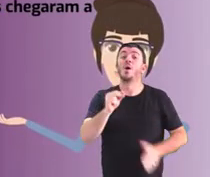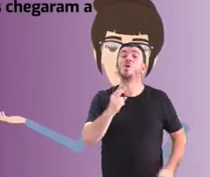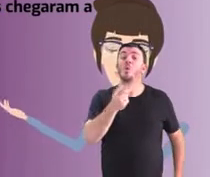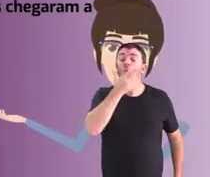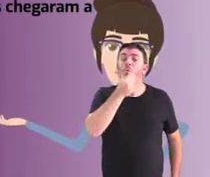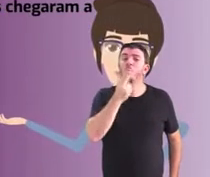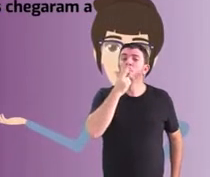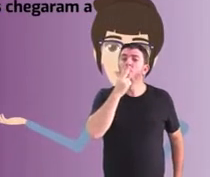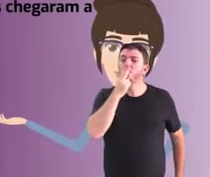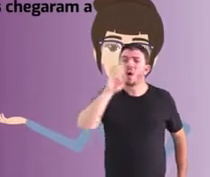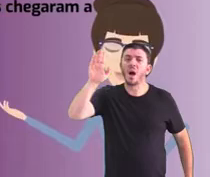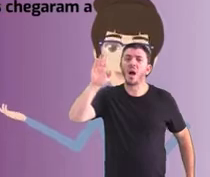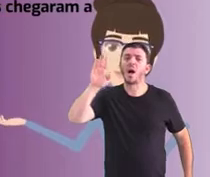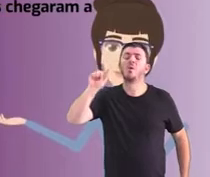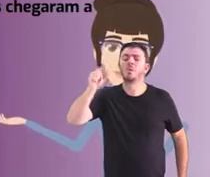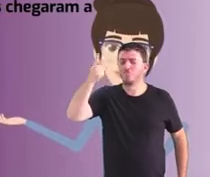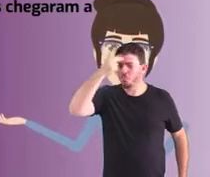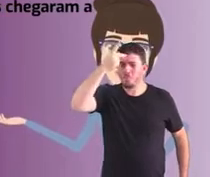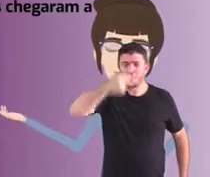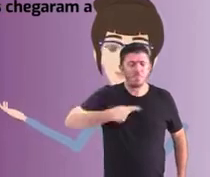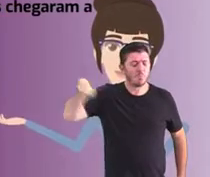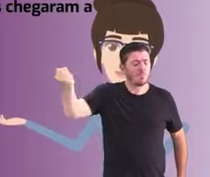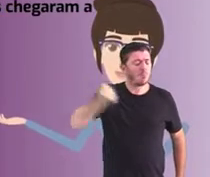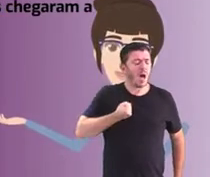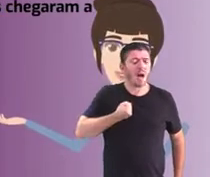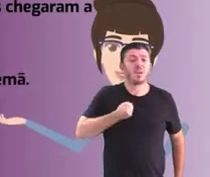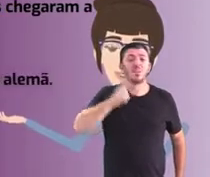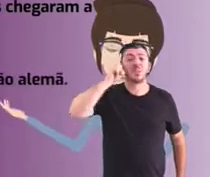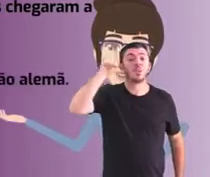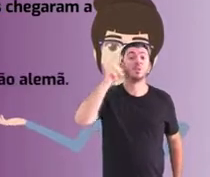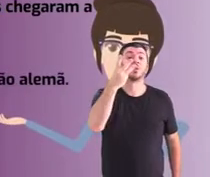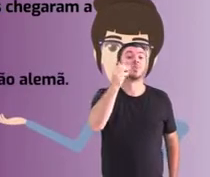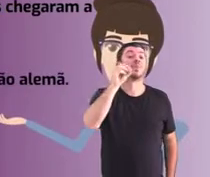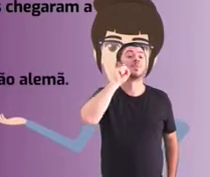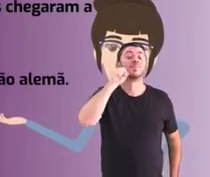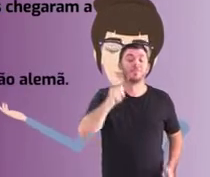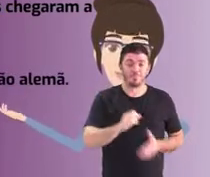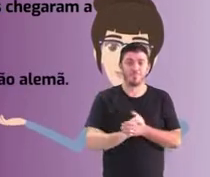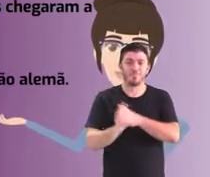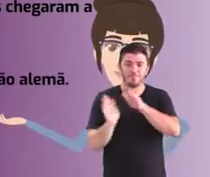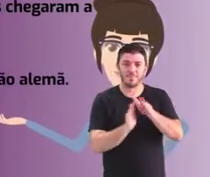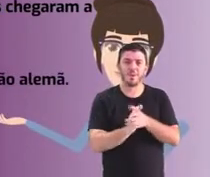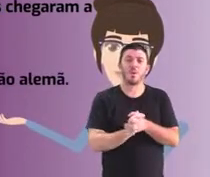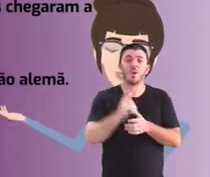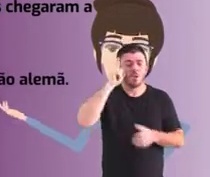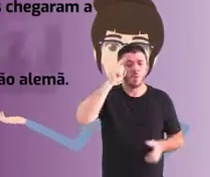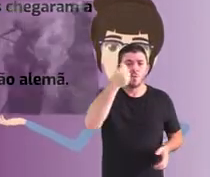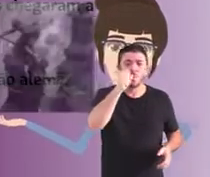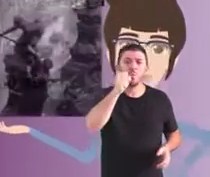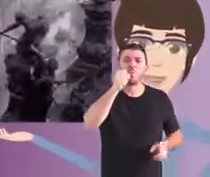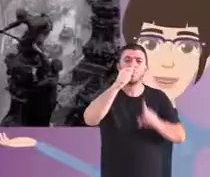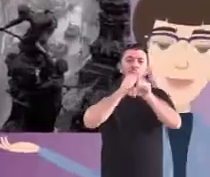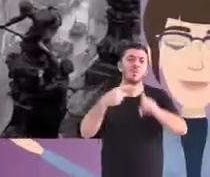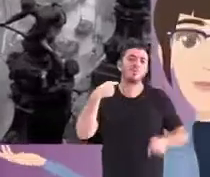suicídio, em 30 de abril. No dia 8 de maio de 1945, a Alemanha